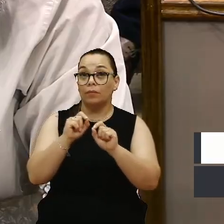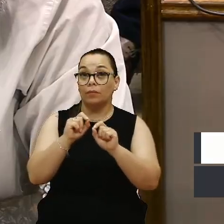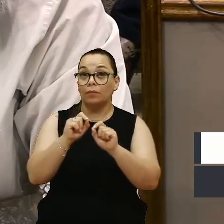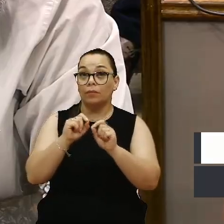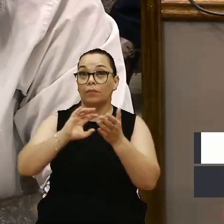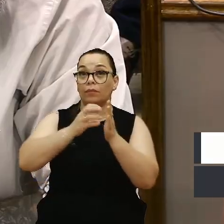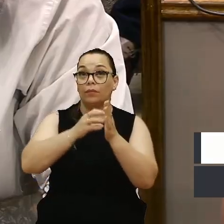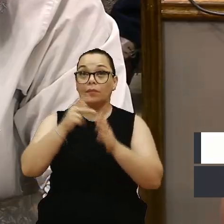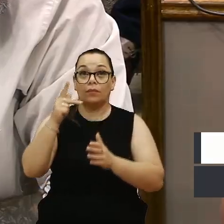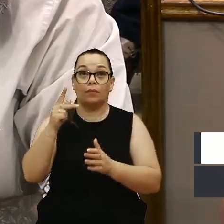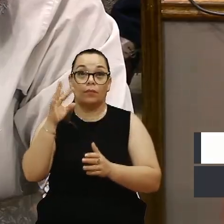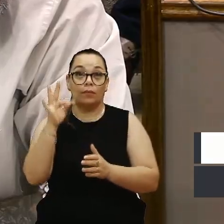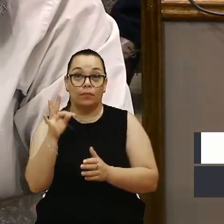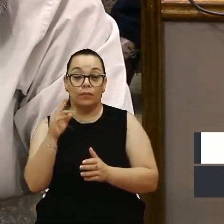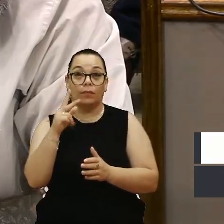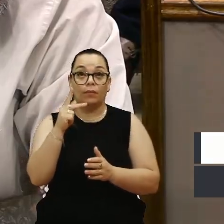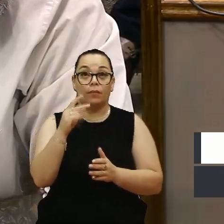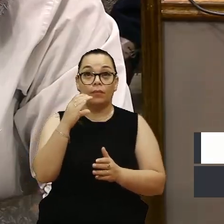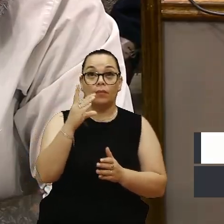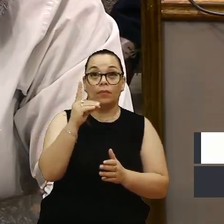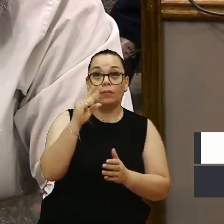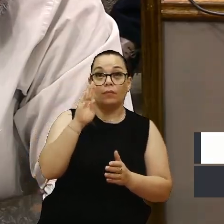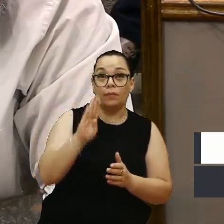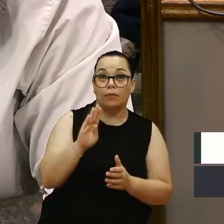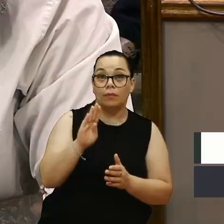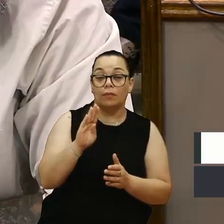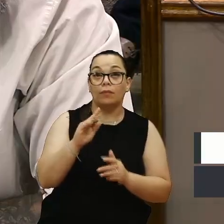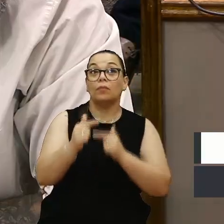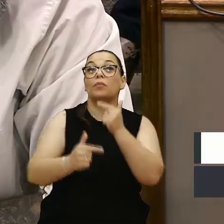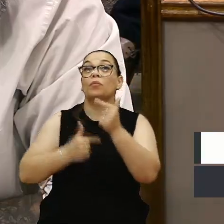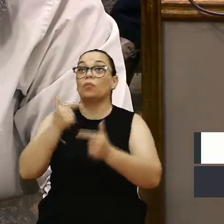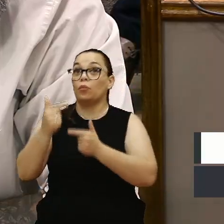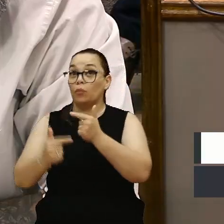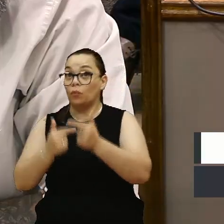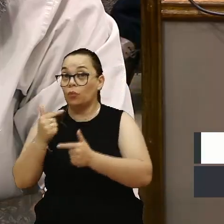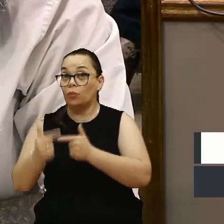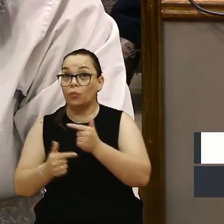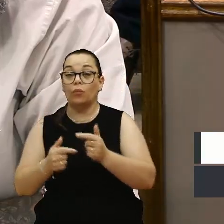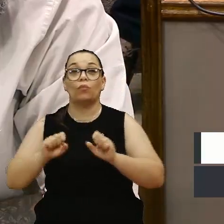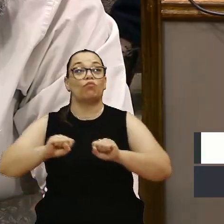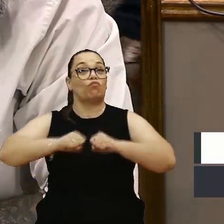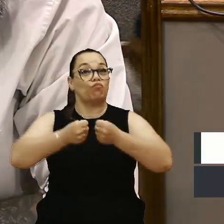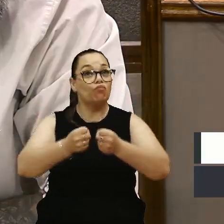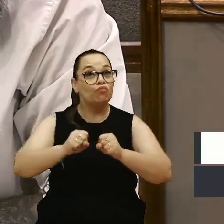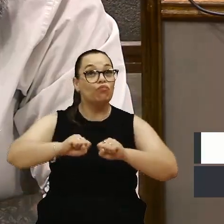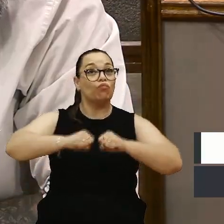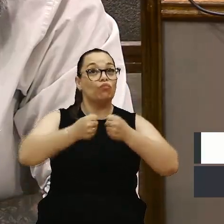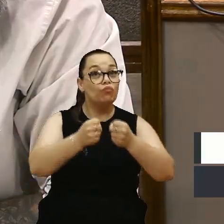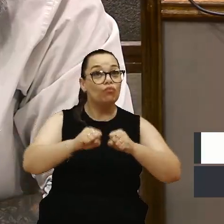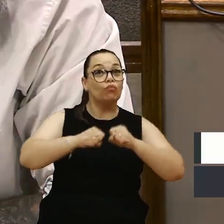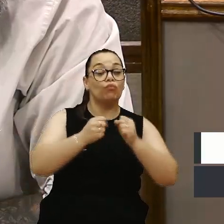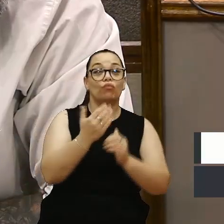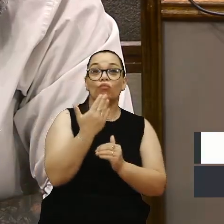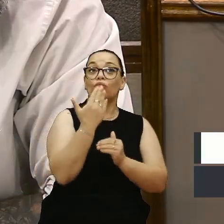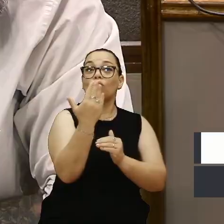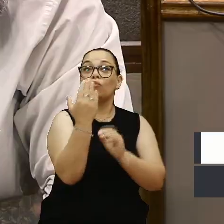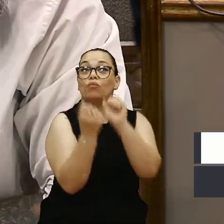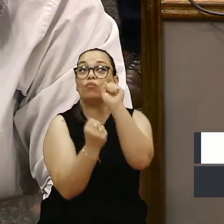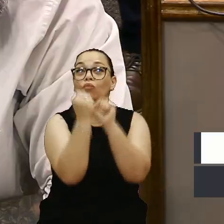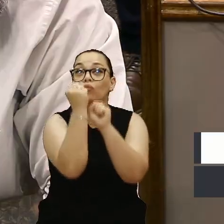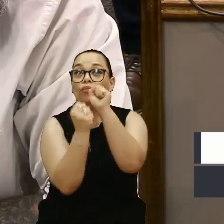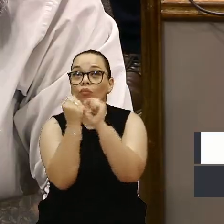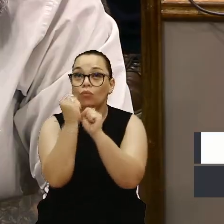do PT e a bancada do PCdoB é a favor que o trabalhador, que eles tanto defendem, que eles estão na frente das